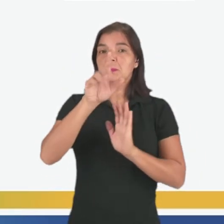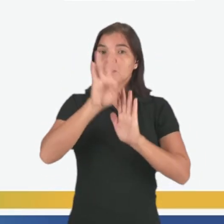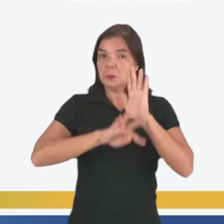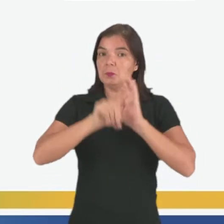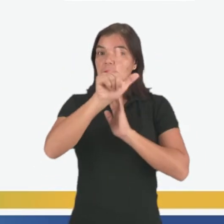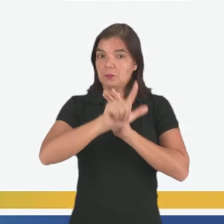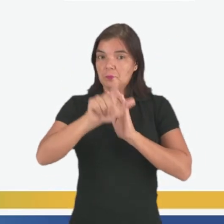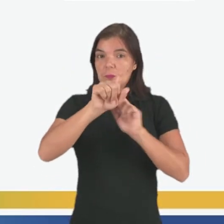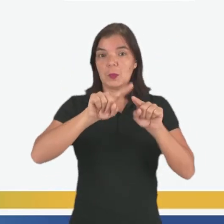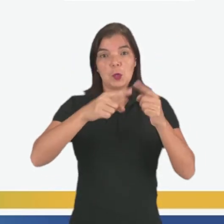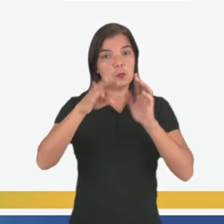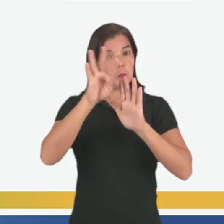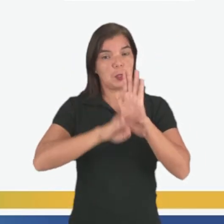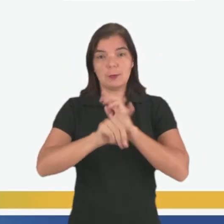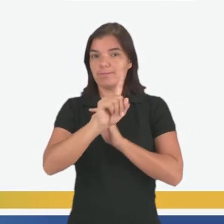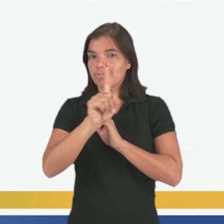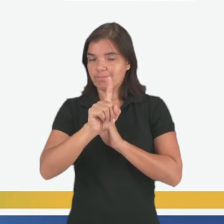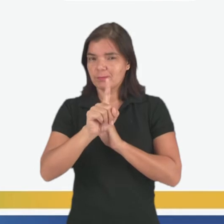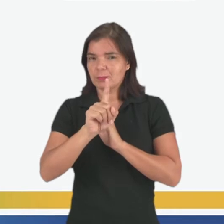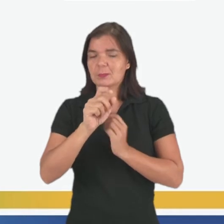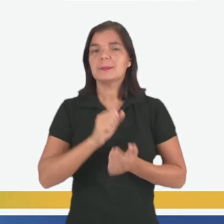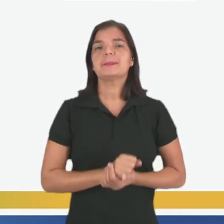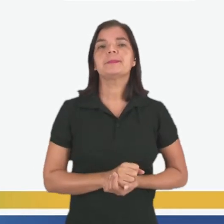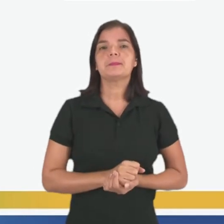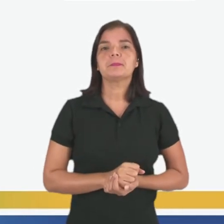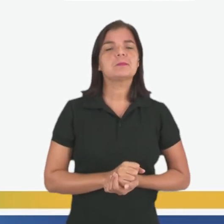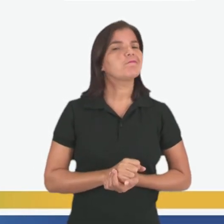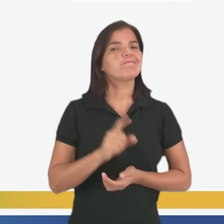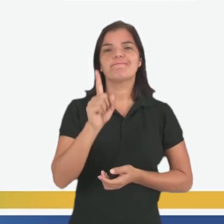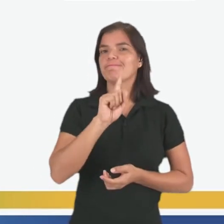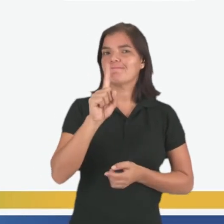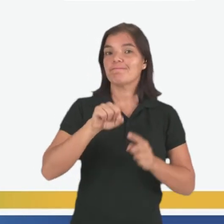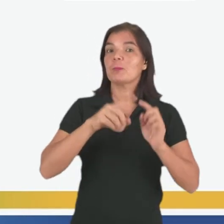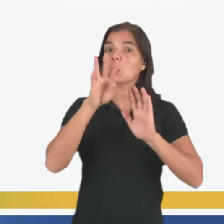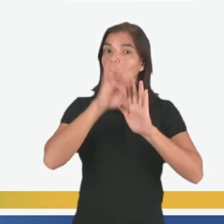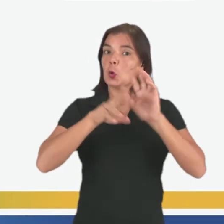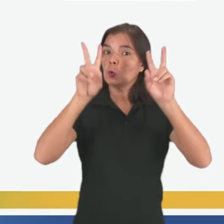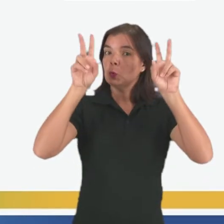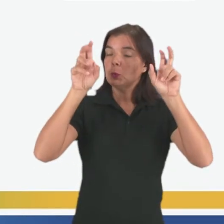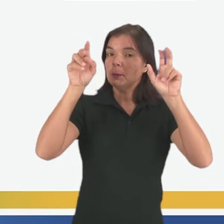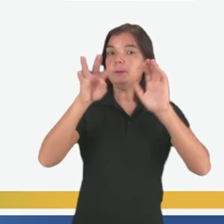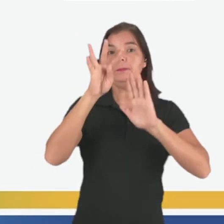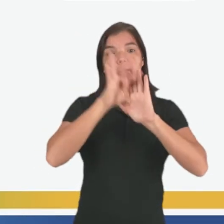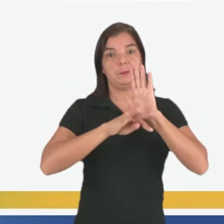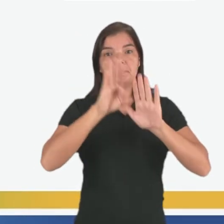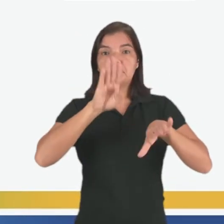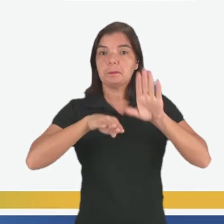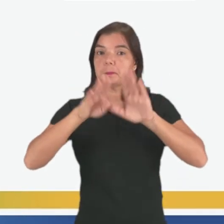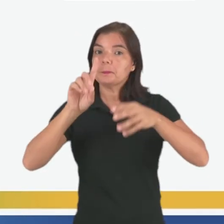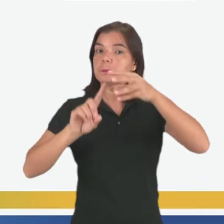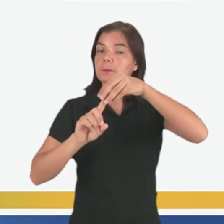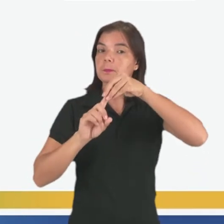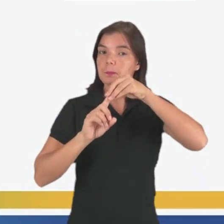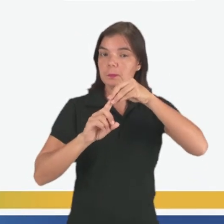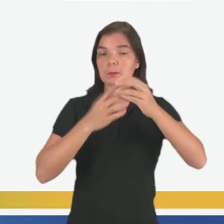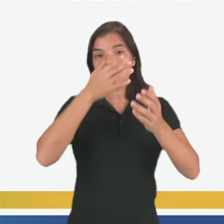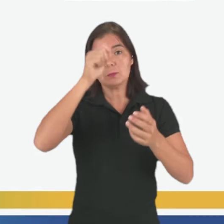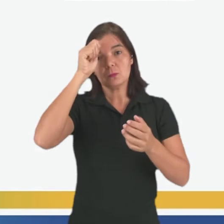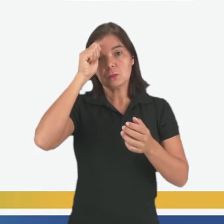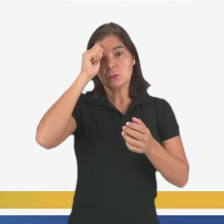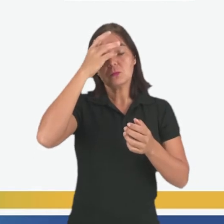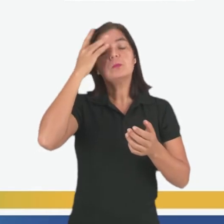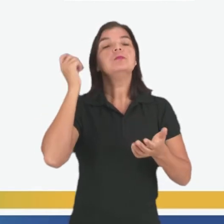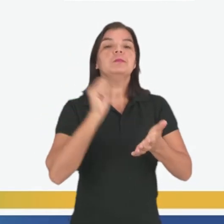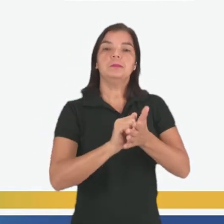um texto literário de um não literário? Não. O tema de um texto, a depender do objetivo do autor